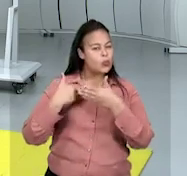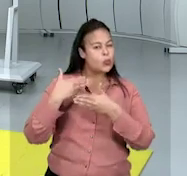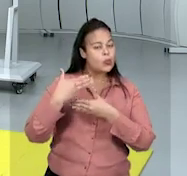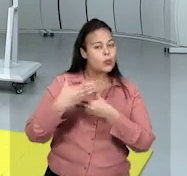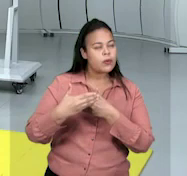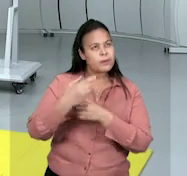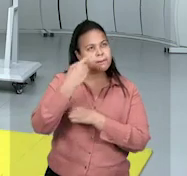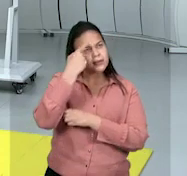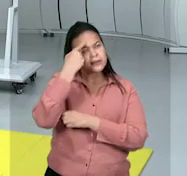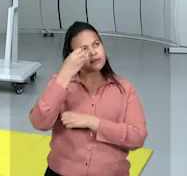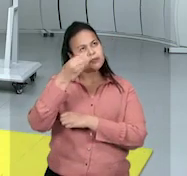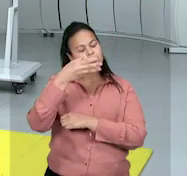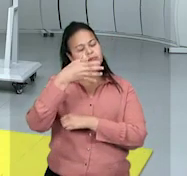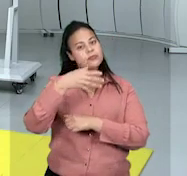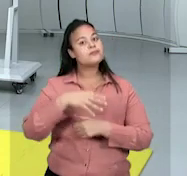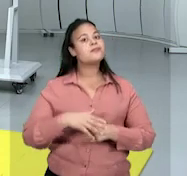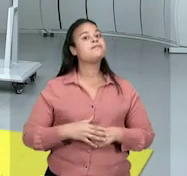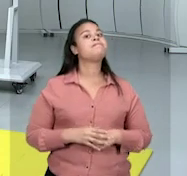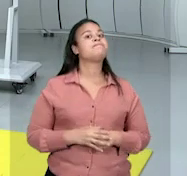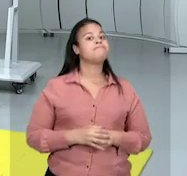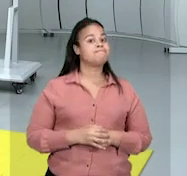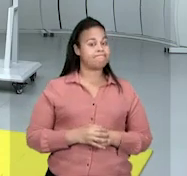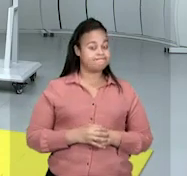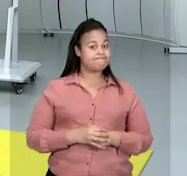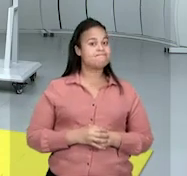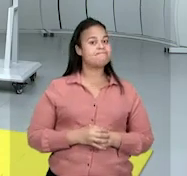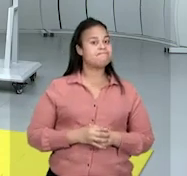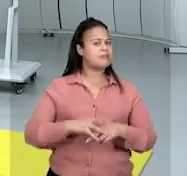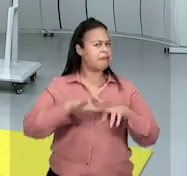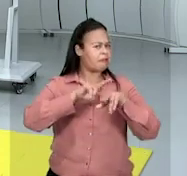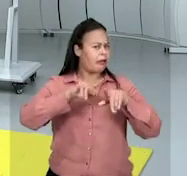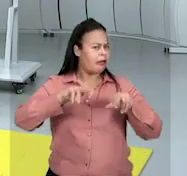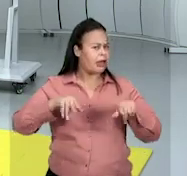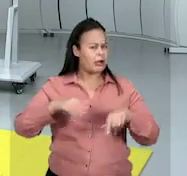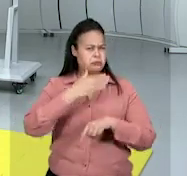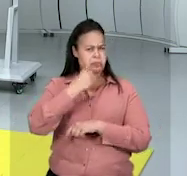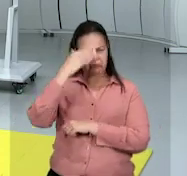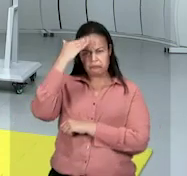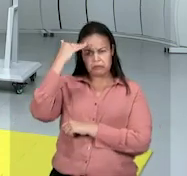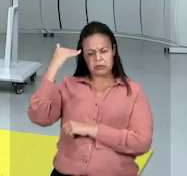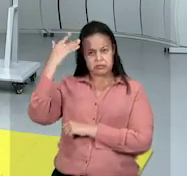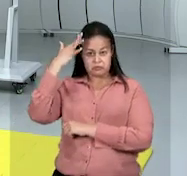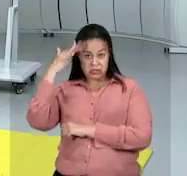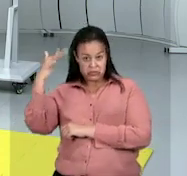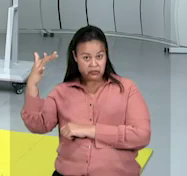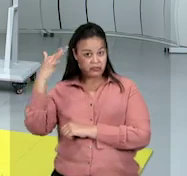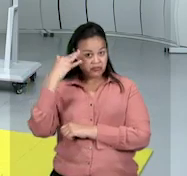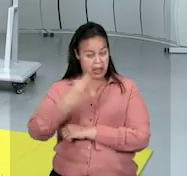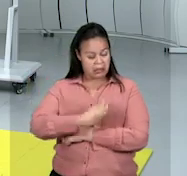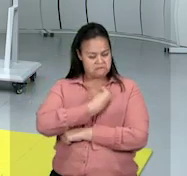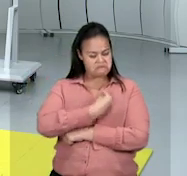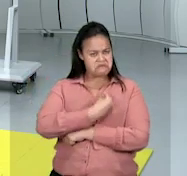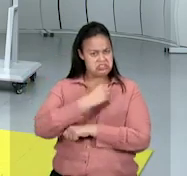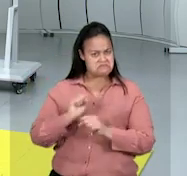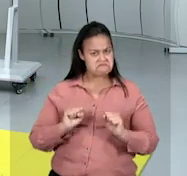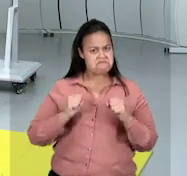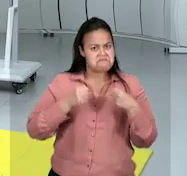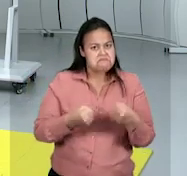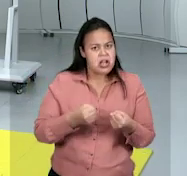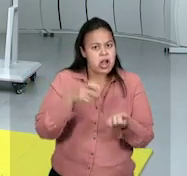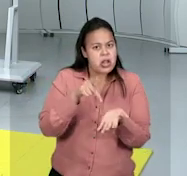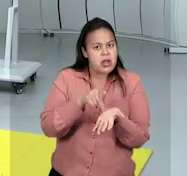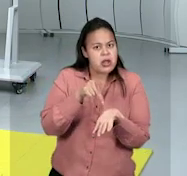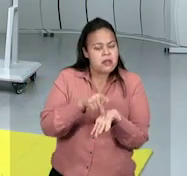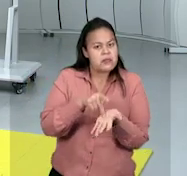novo pensamento. E existem diversos pensadores, e aí nós vamos perceber a presença forte do